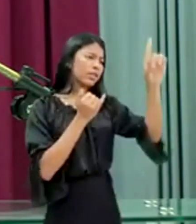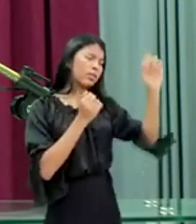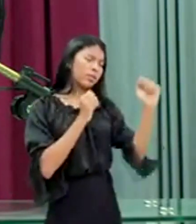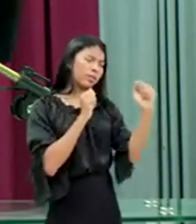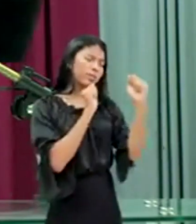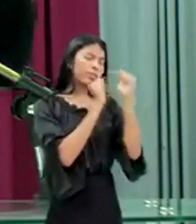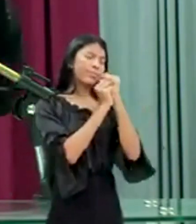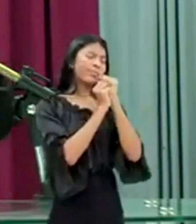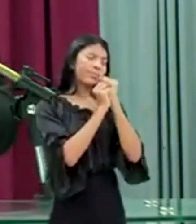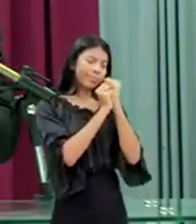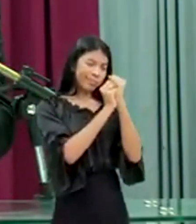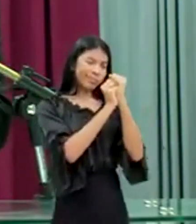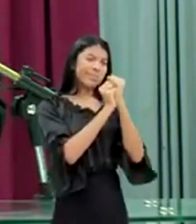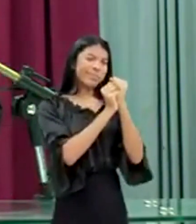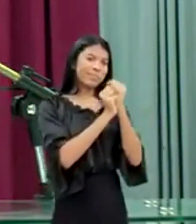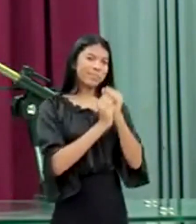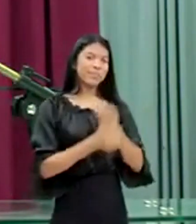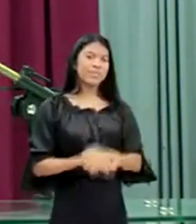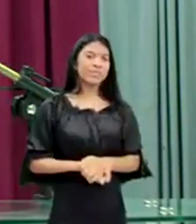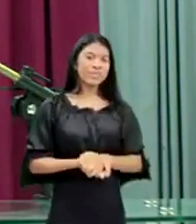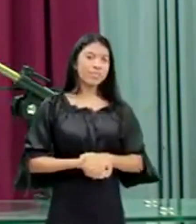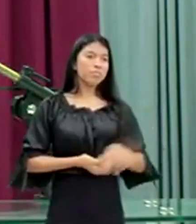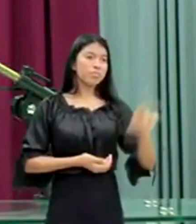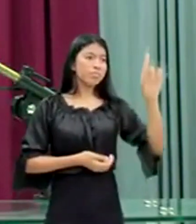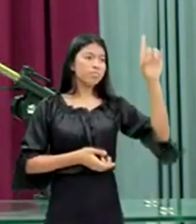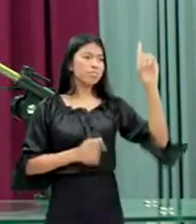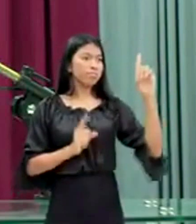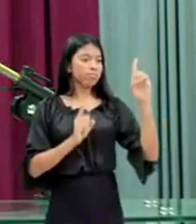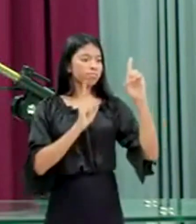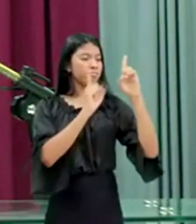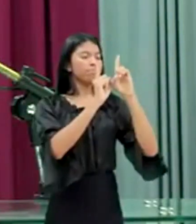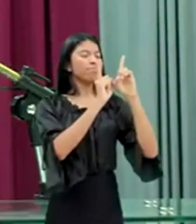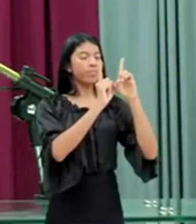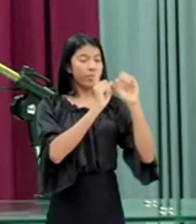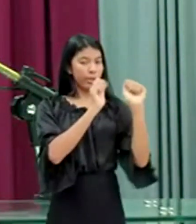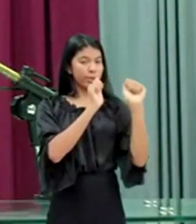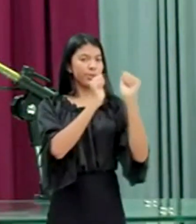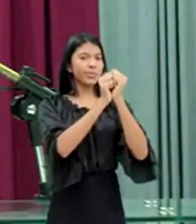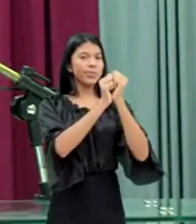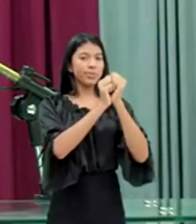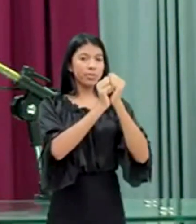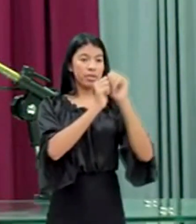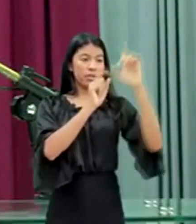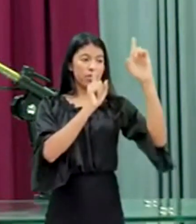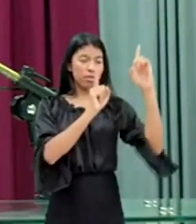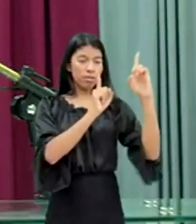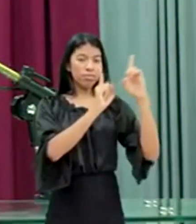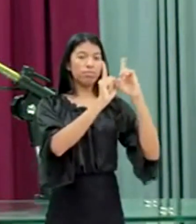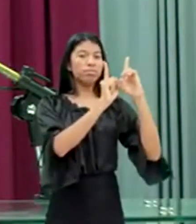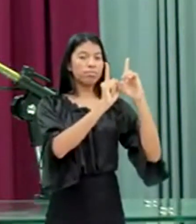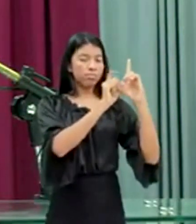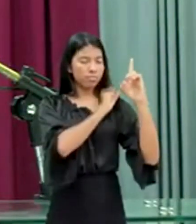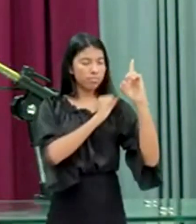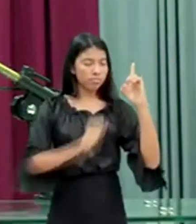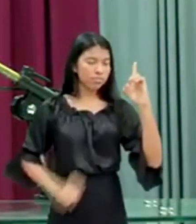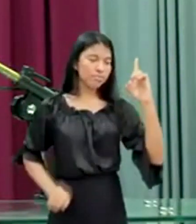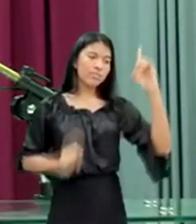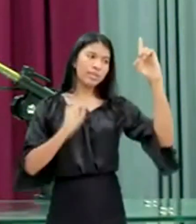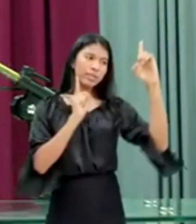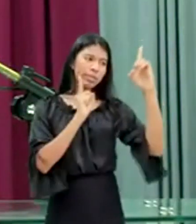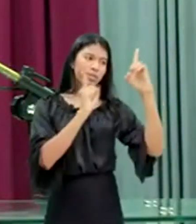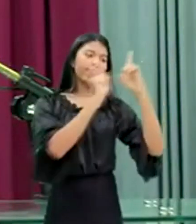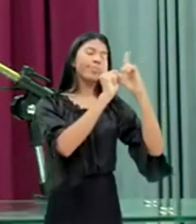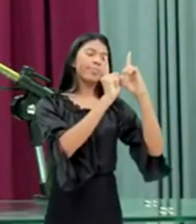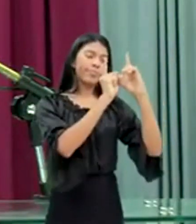levantar todos contra nós, será o Senhor e eu aqui, porque eu estou do seu lado, Senhor, eu estou do teu